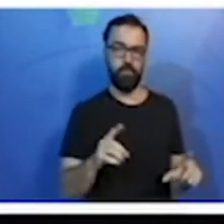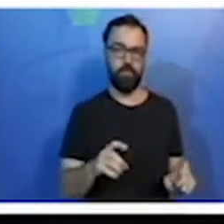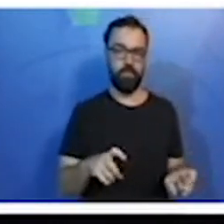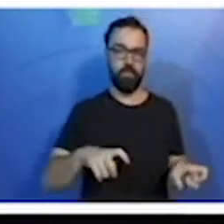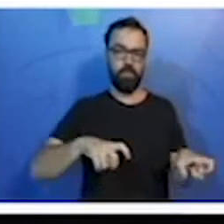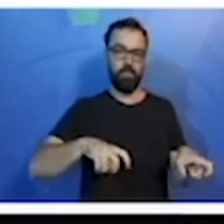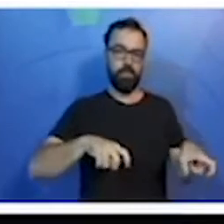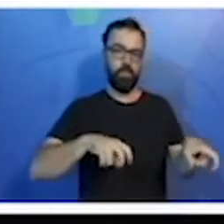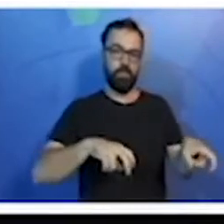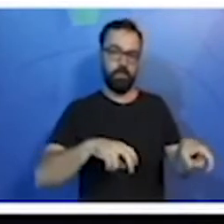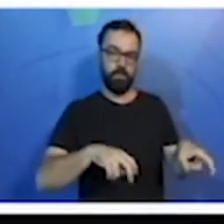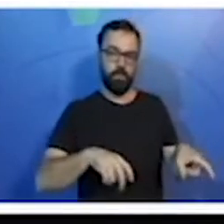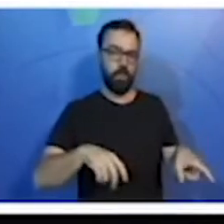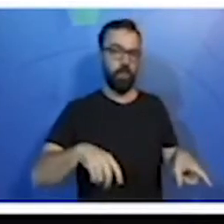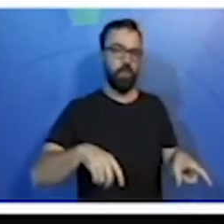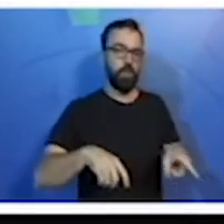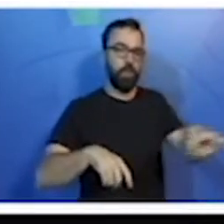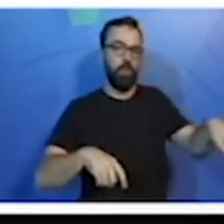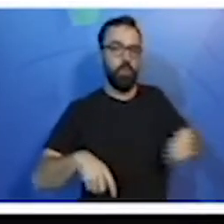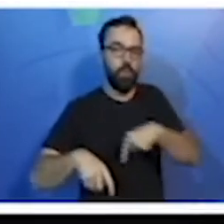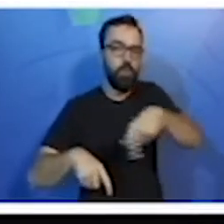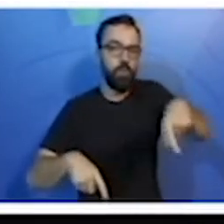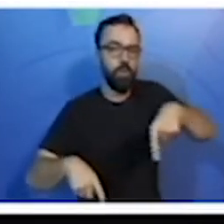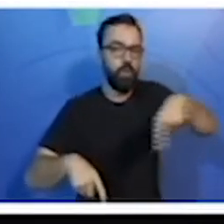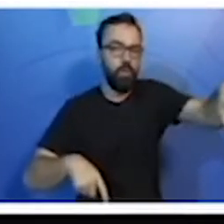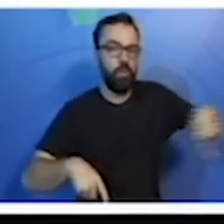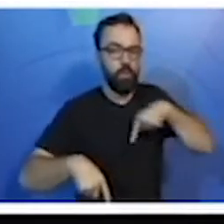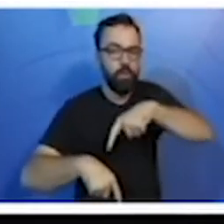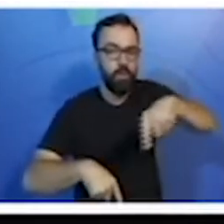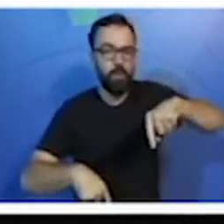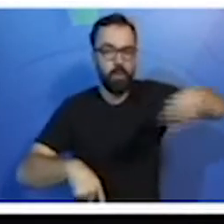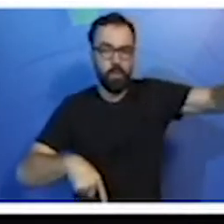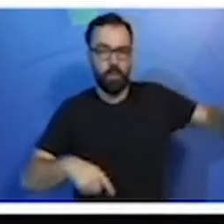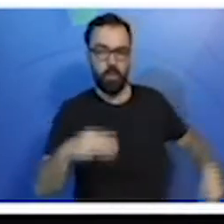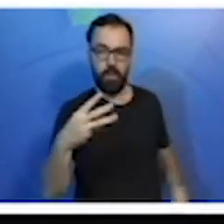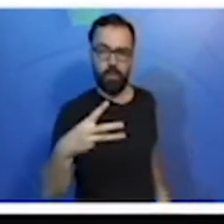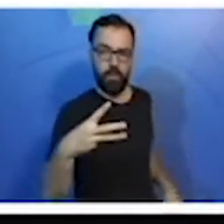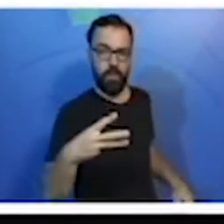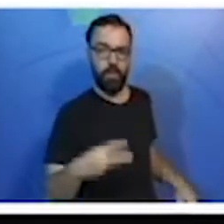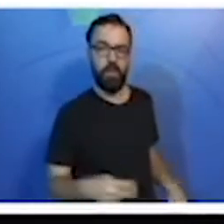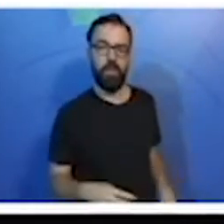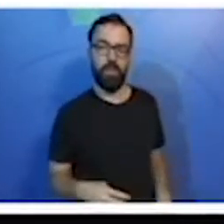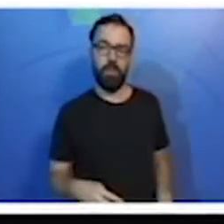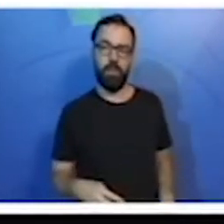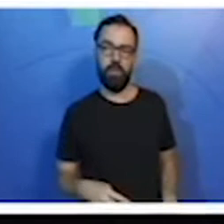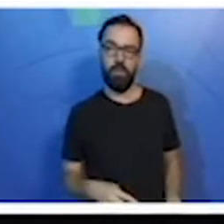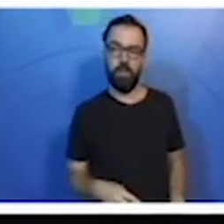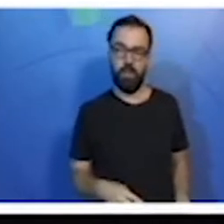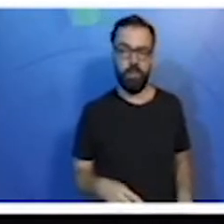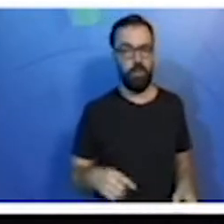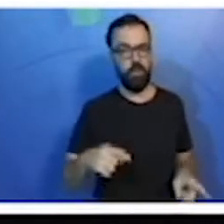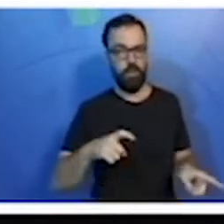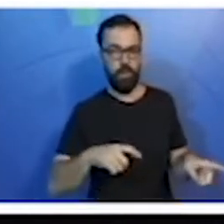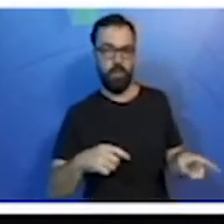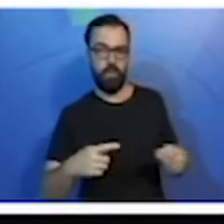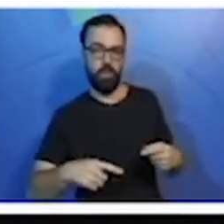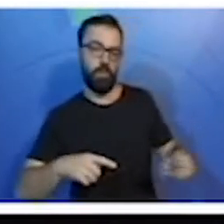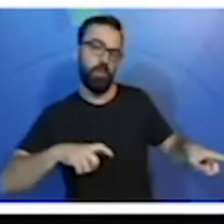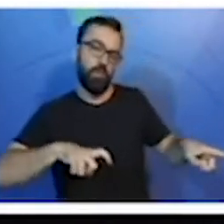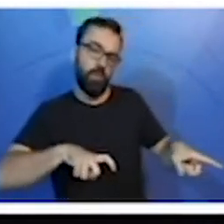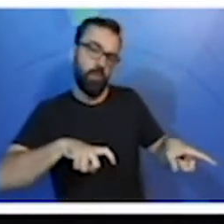normalmente ciclistas ele deve realizar até três voltas cronometradas e vence aquele que é chegar na frente do Sprint então é um contra o outro